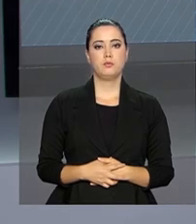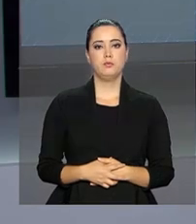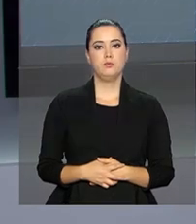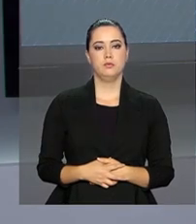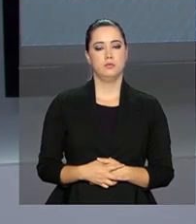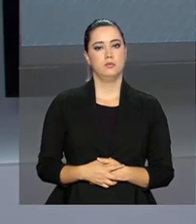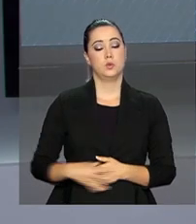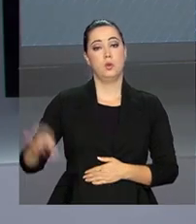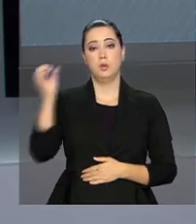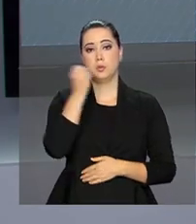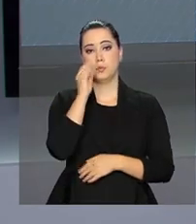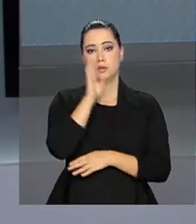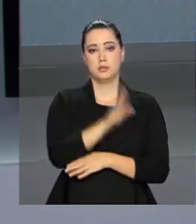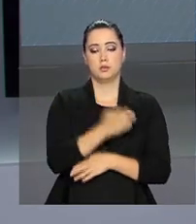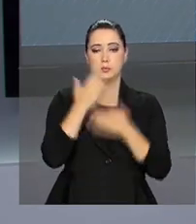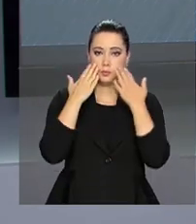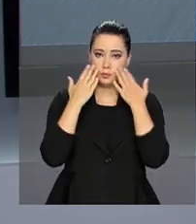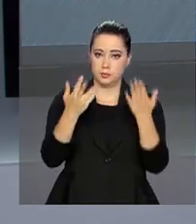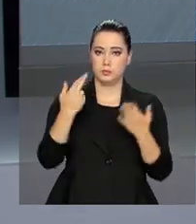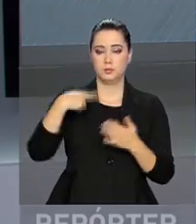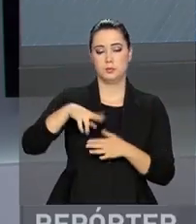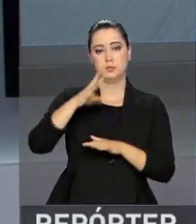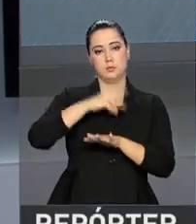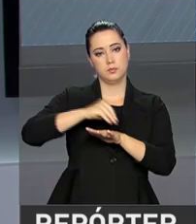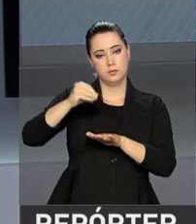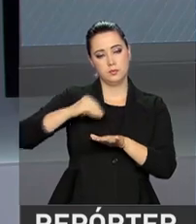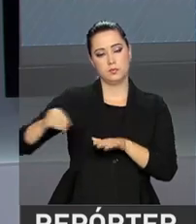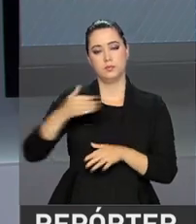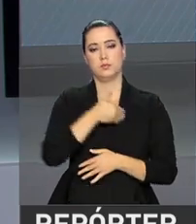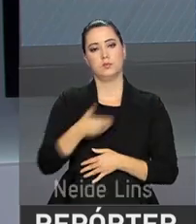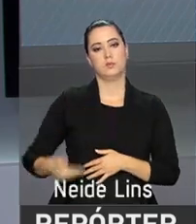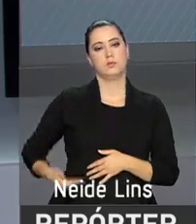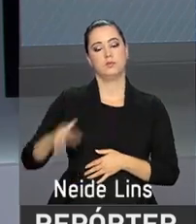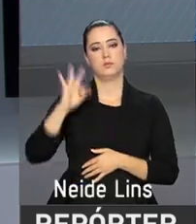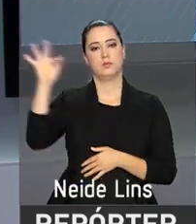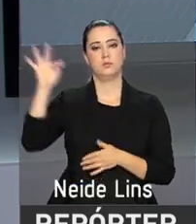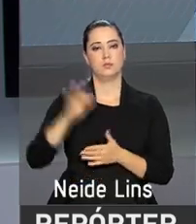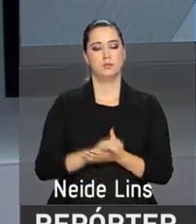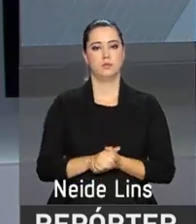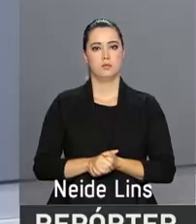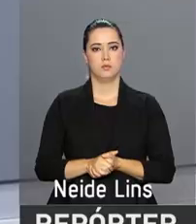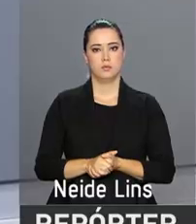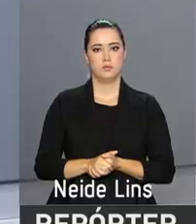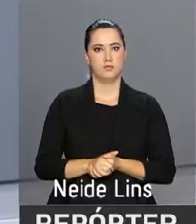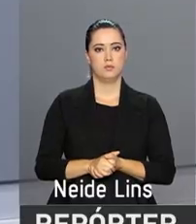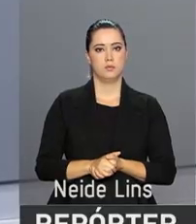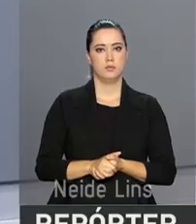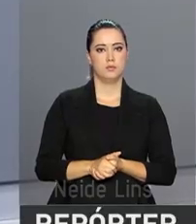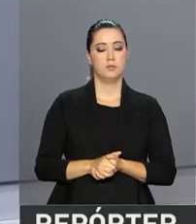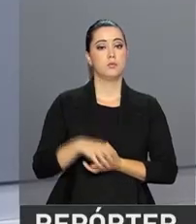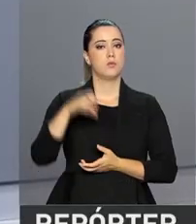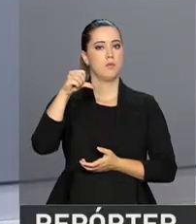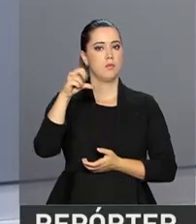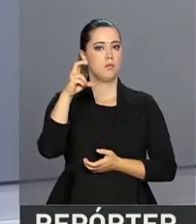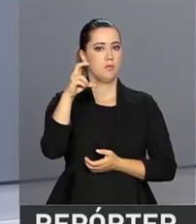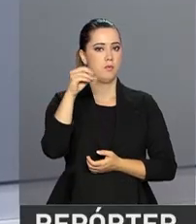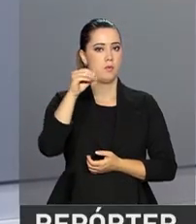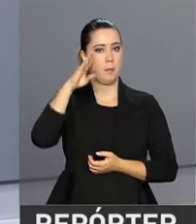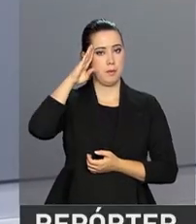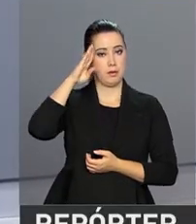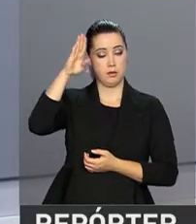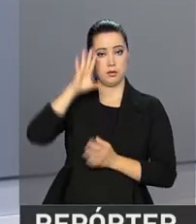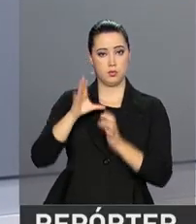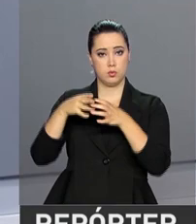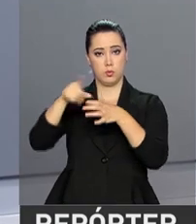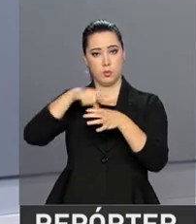olá boa tarde começa agora o repórter nbr com as notícias do governo federal os 950 militares